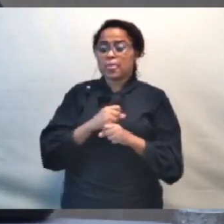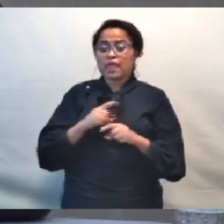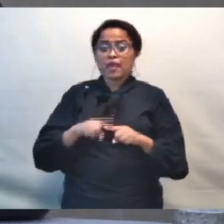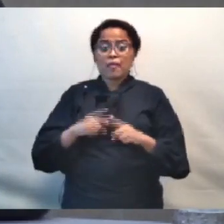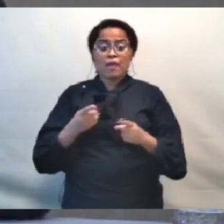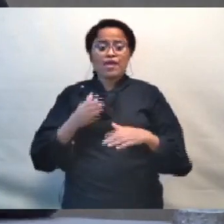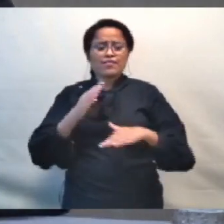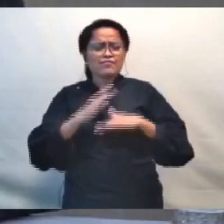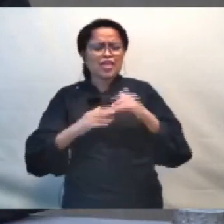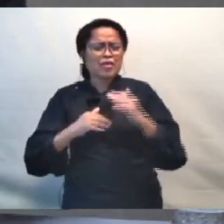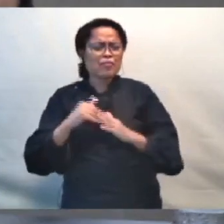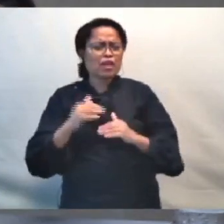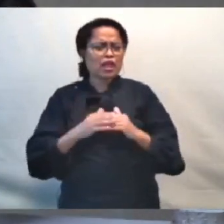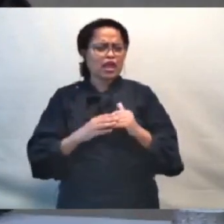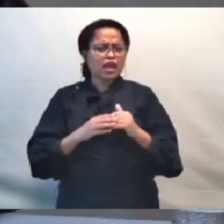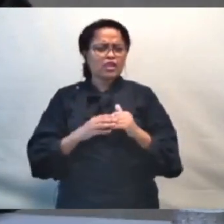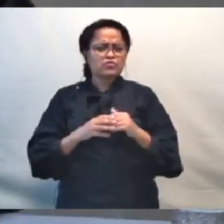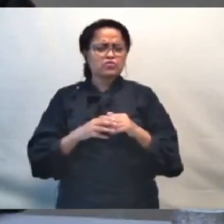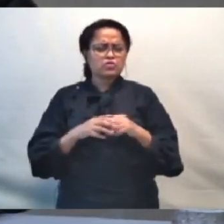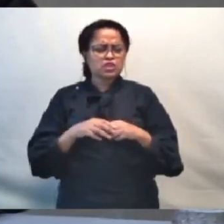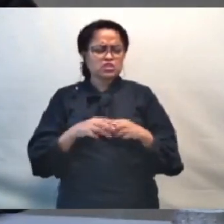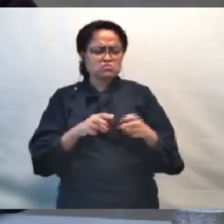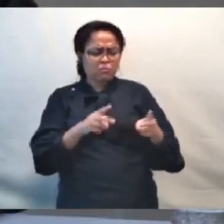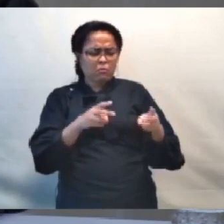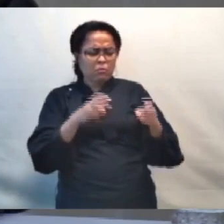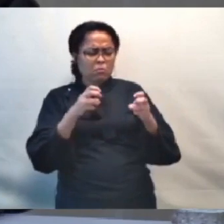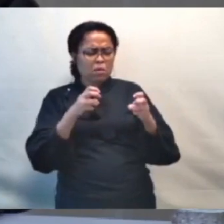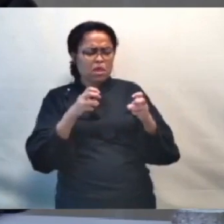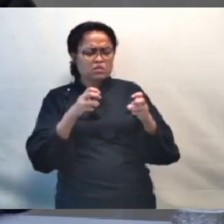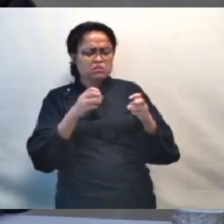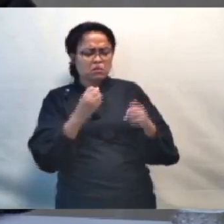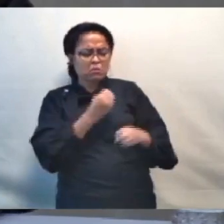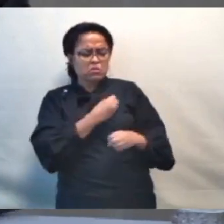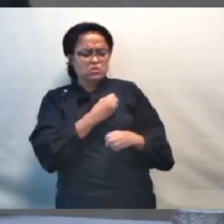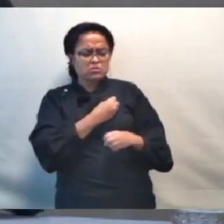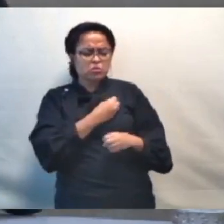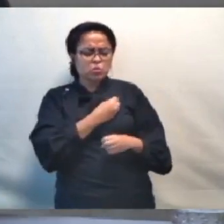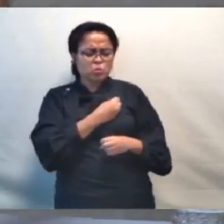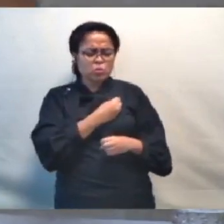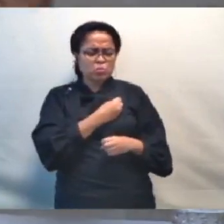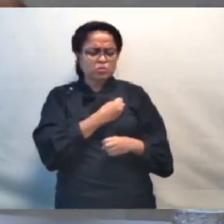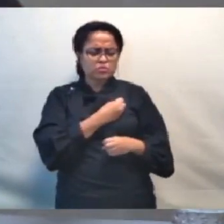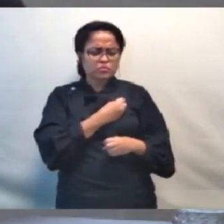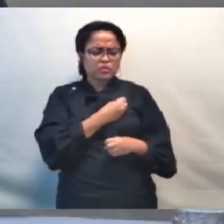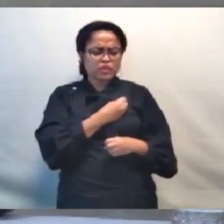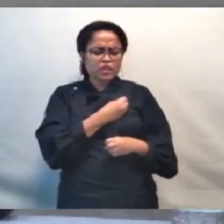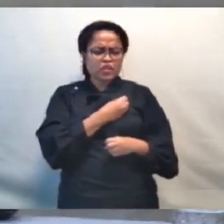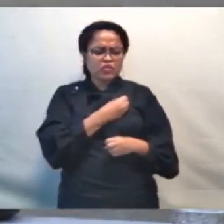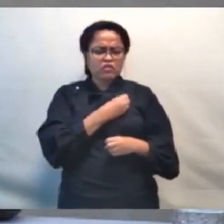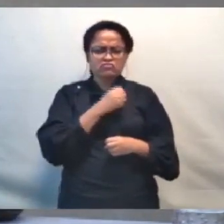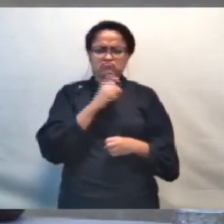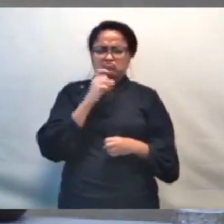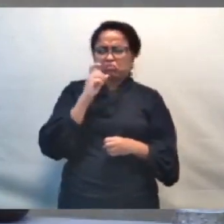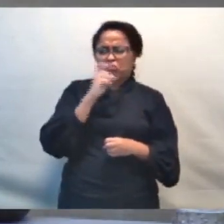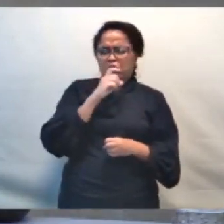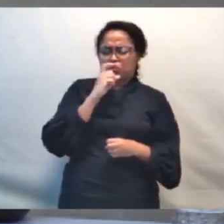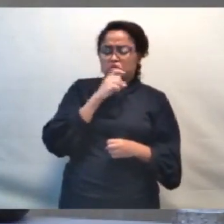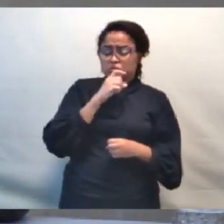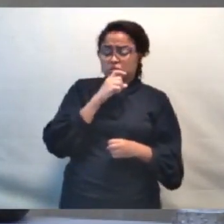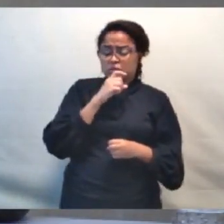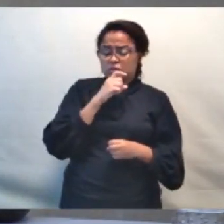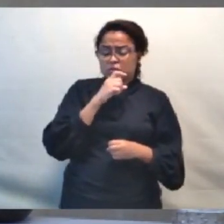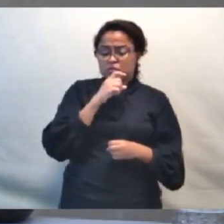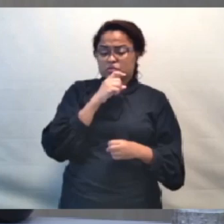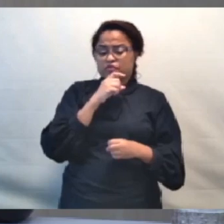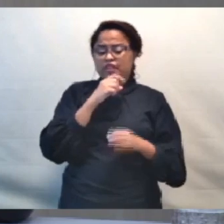gente olha para esse número, para esse pseudo-resultado, a gente olha uma série de dotações orçamentárias